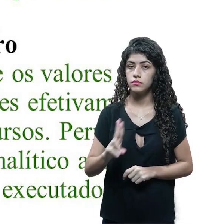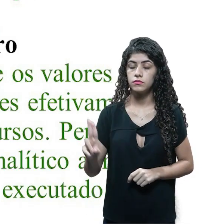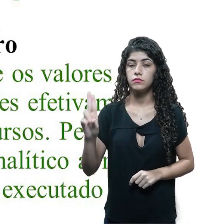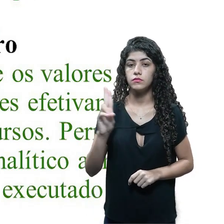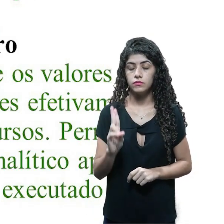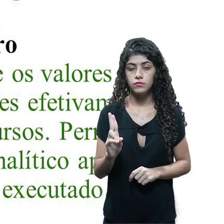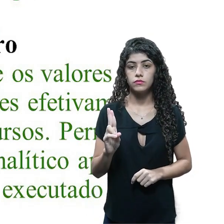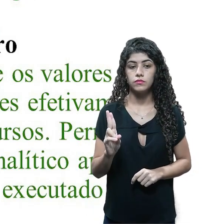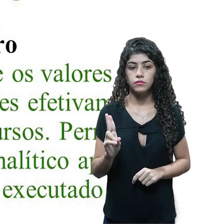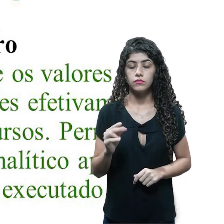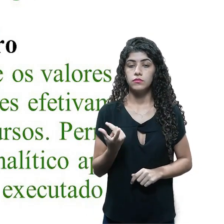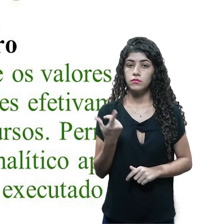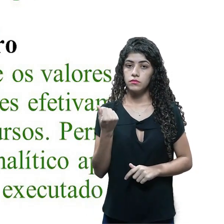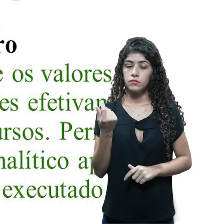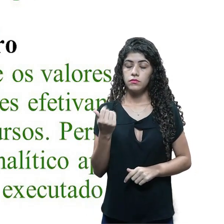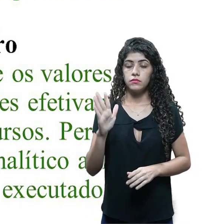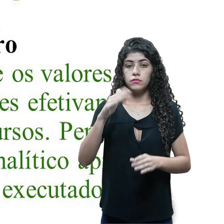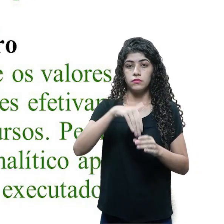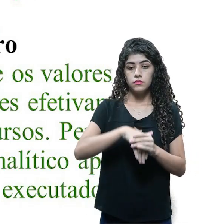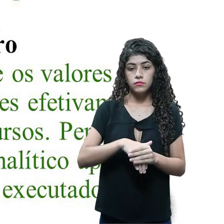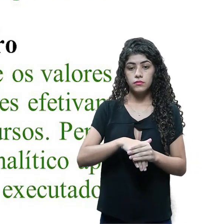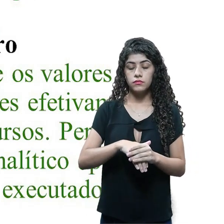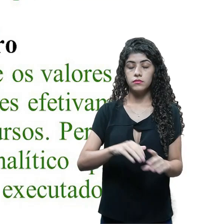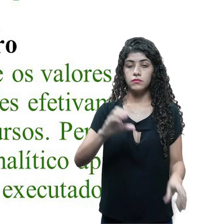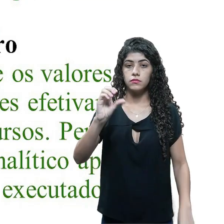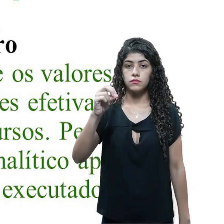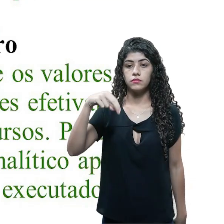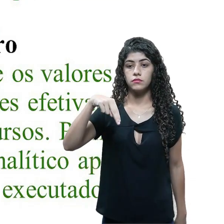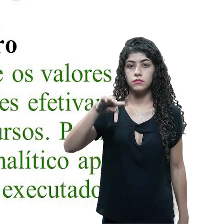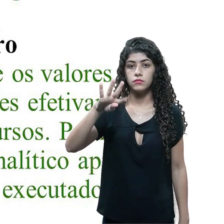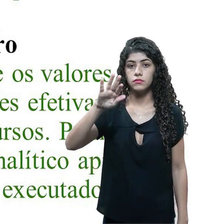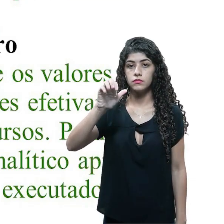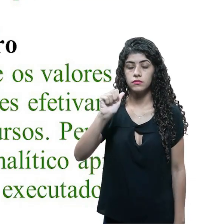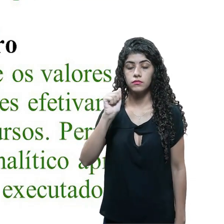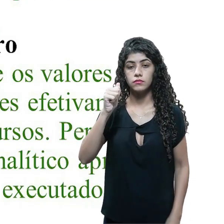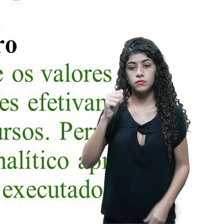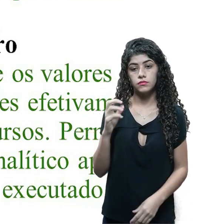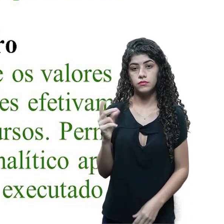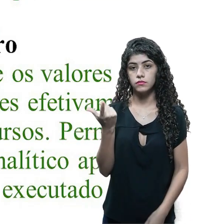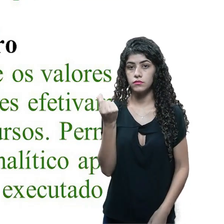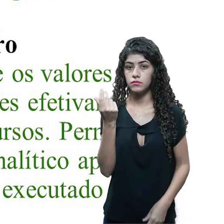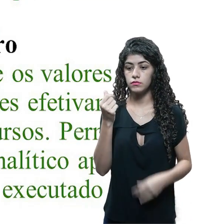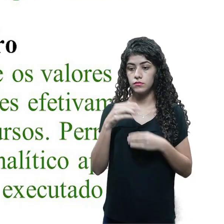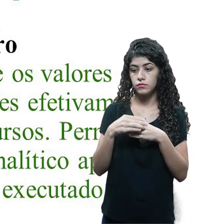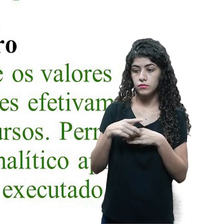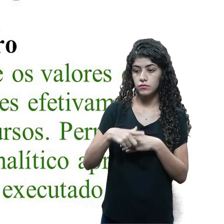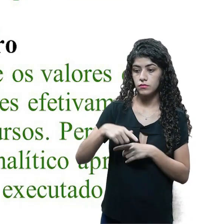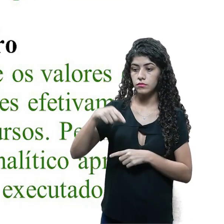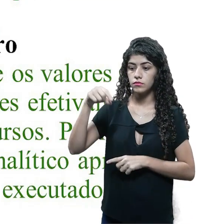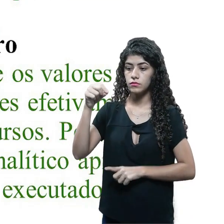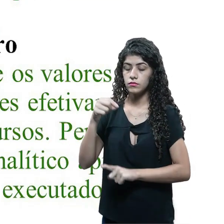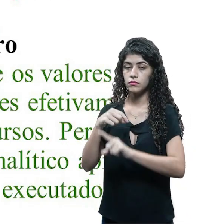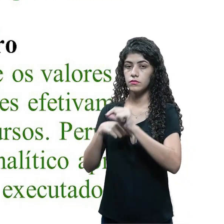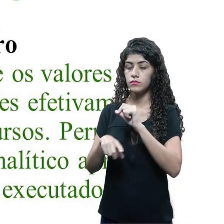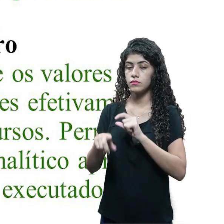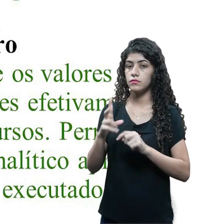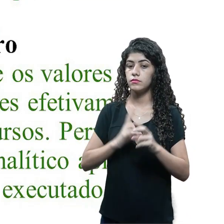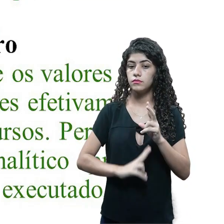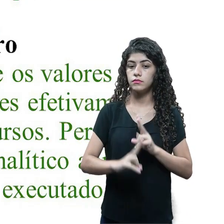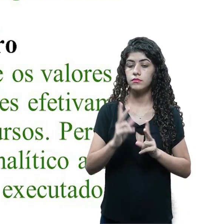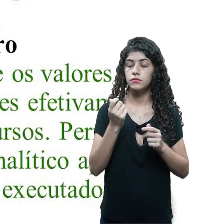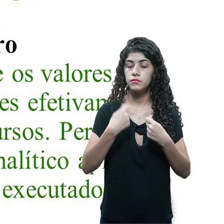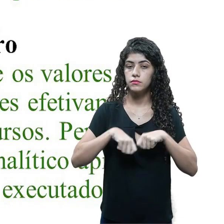uma movimentação dentro dessa conta e conforme esse dinheiro for saindo, você precisa começar